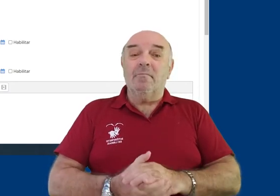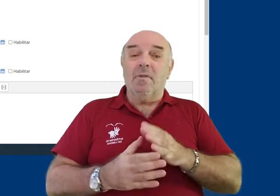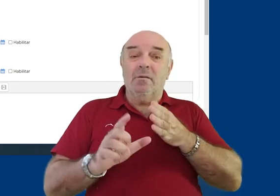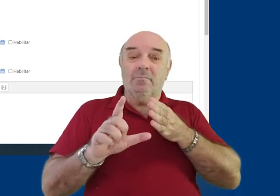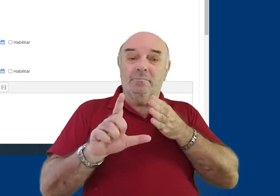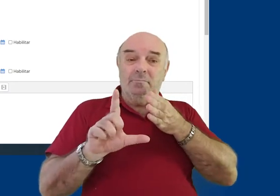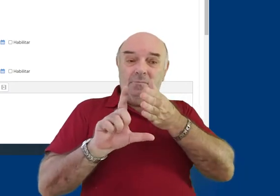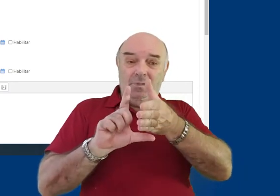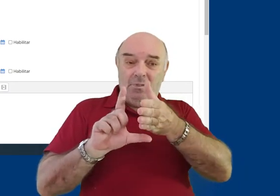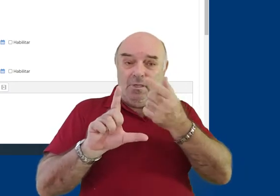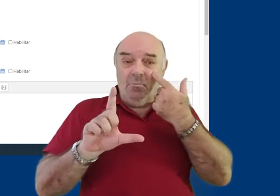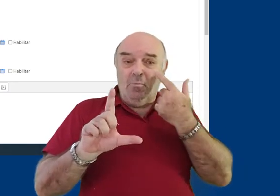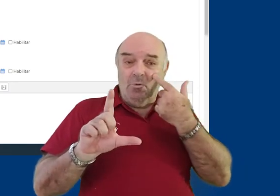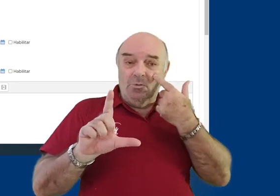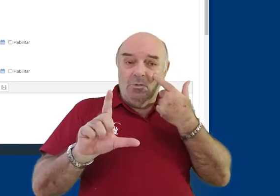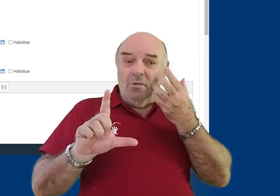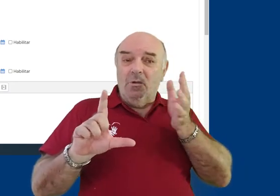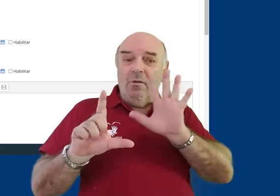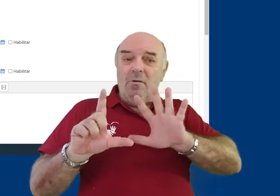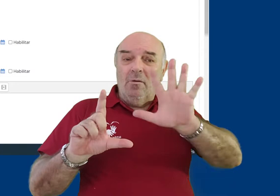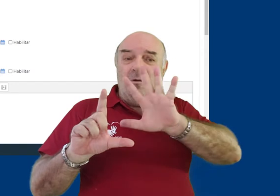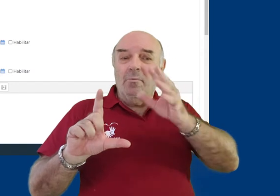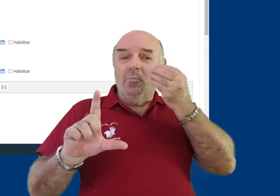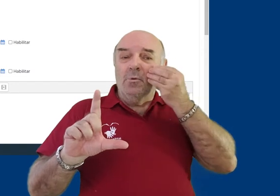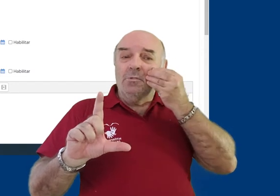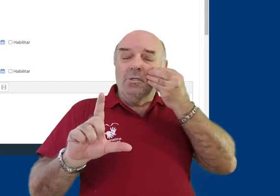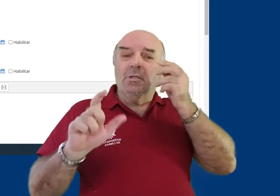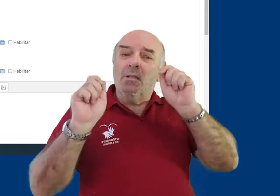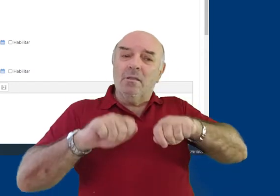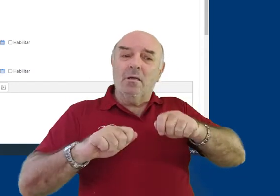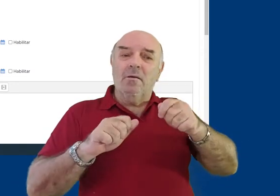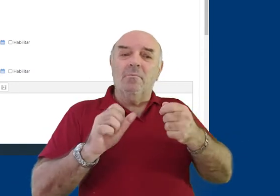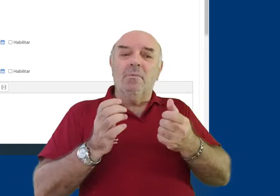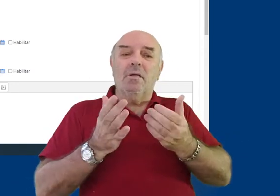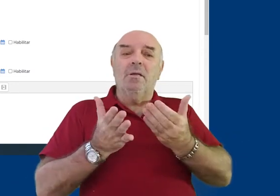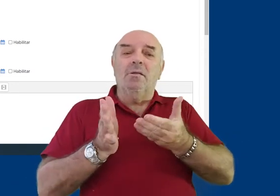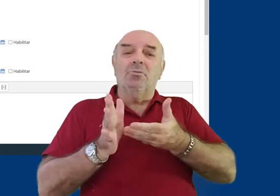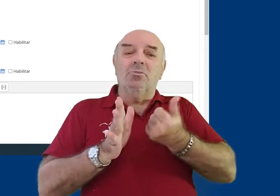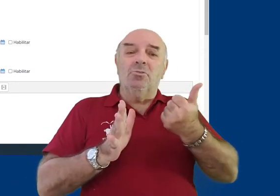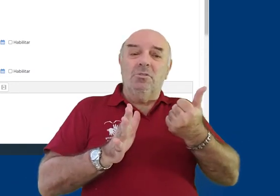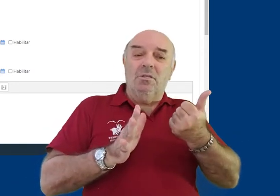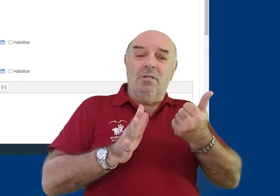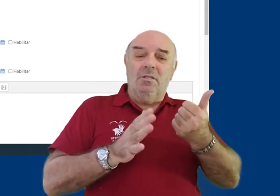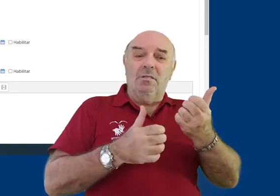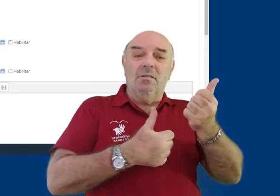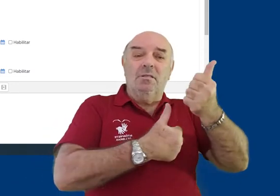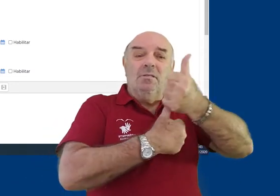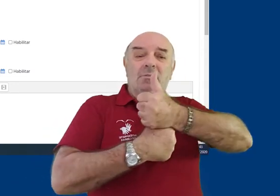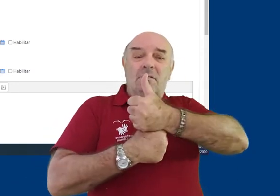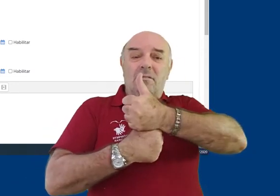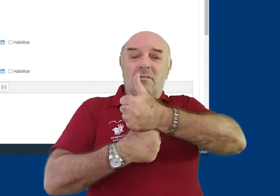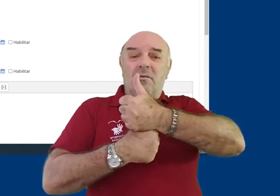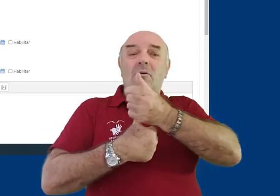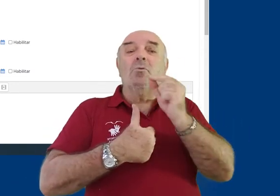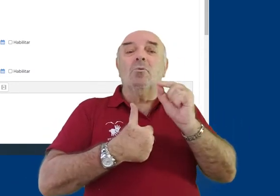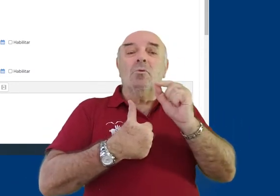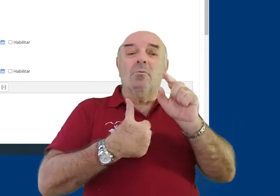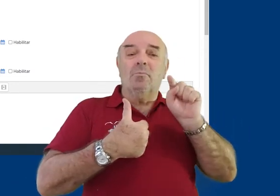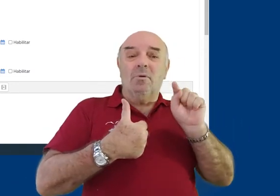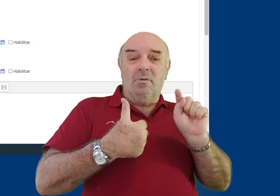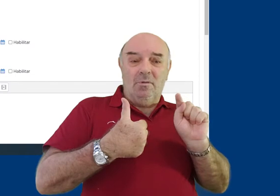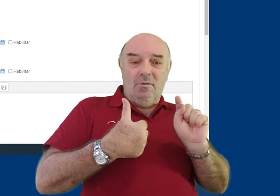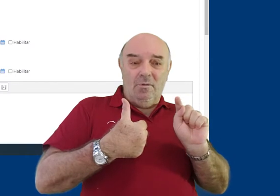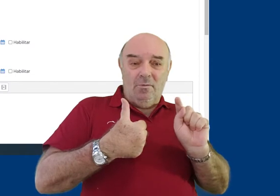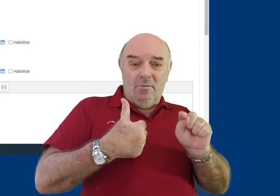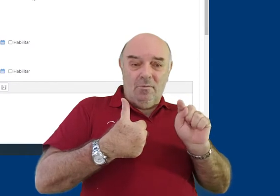Entrei aqui para demonstrar que eu também posso remover esta sobreposição, desmarcando a caixa